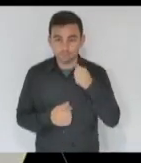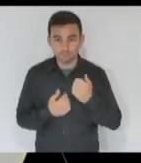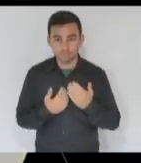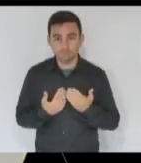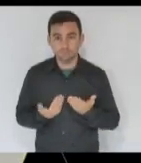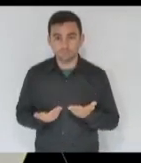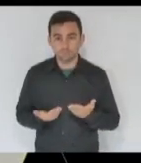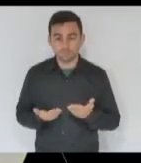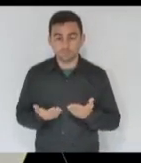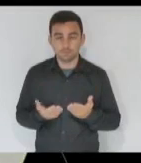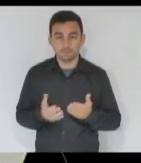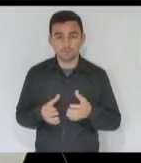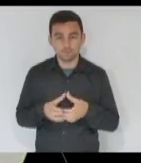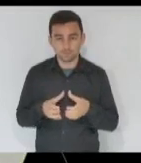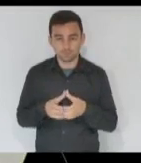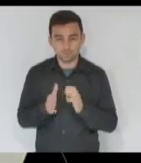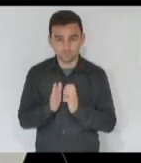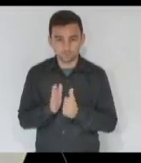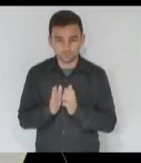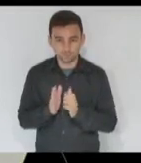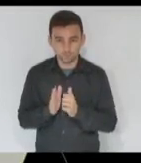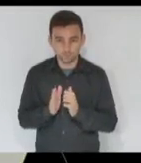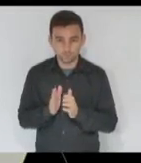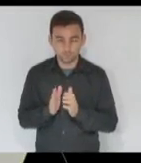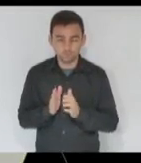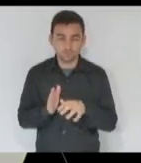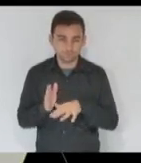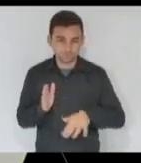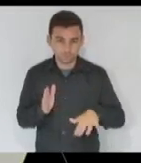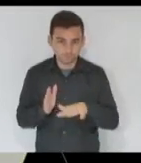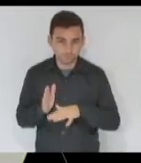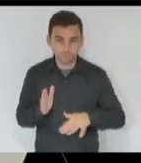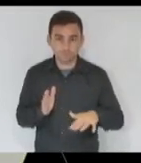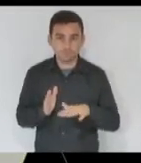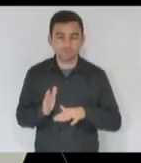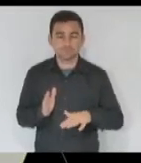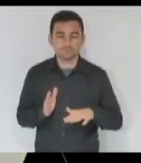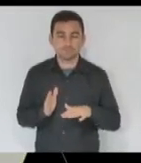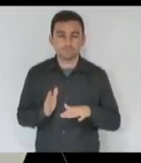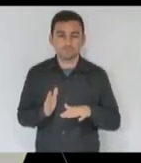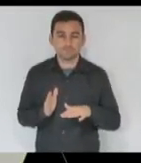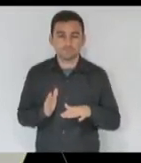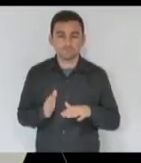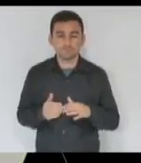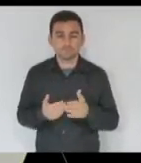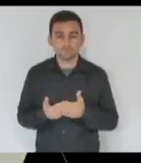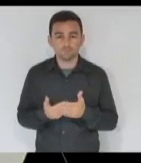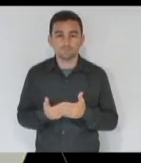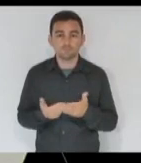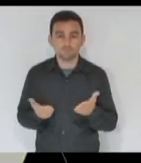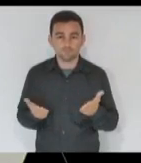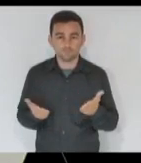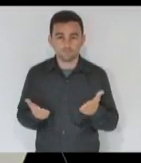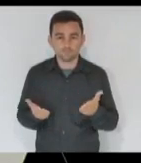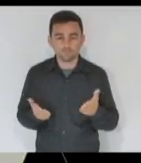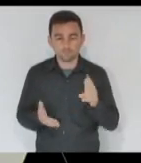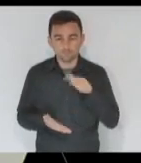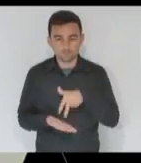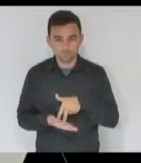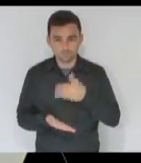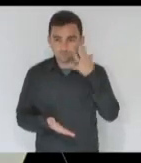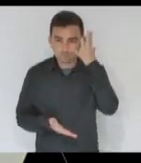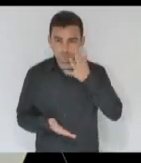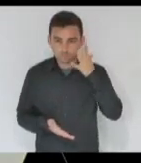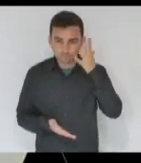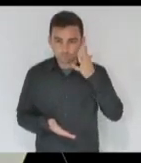Grande expediente. Neste horário destinado aos partidos políticos, ocuparam a tribuna os